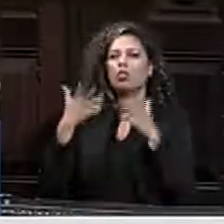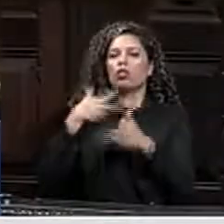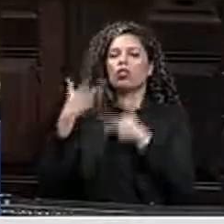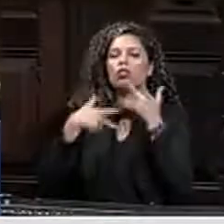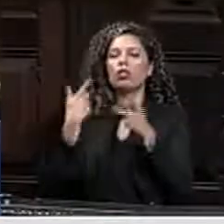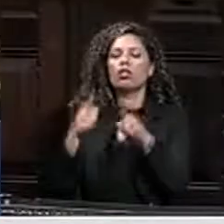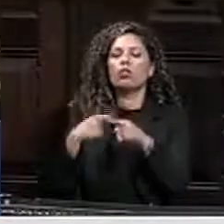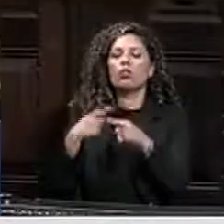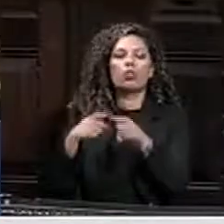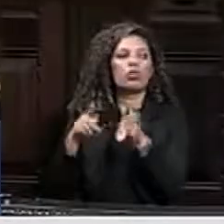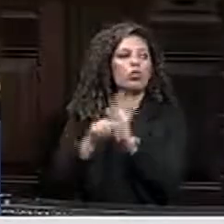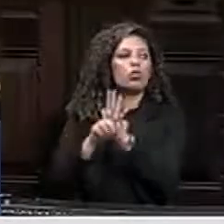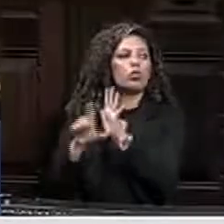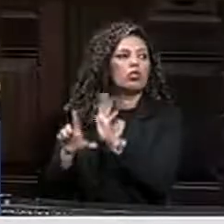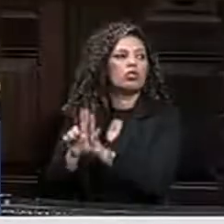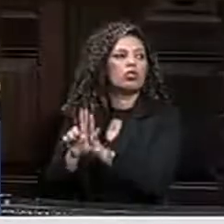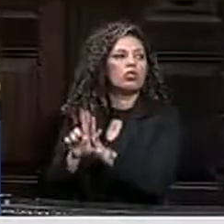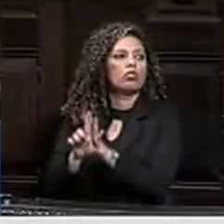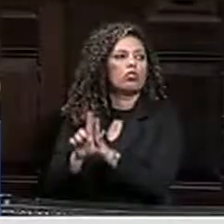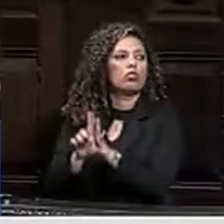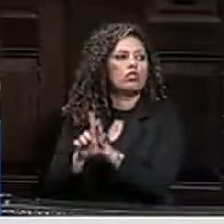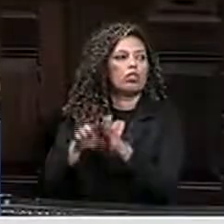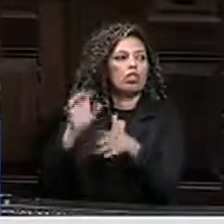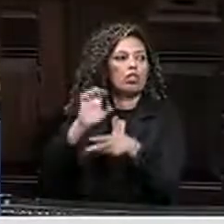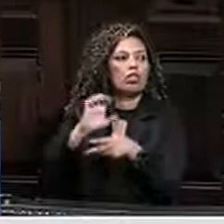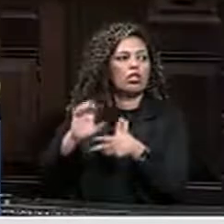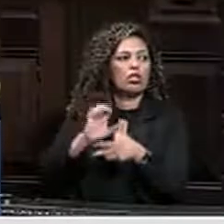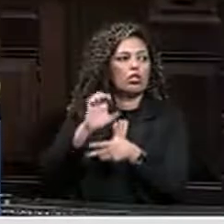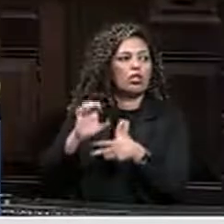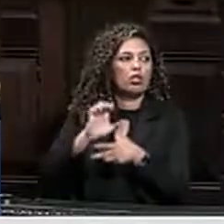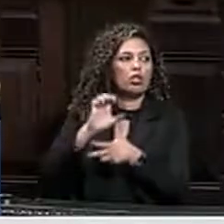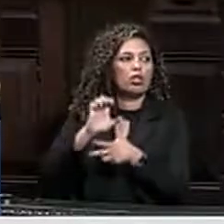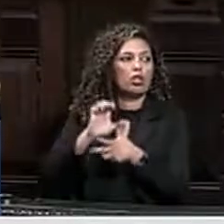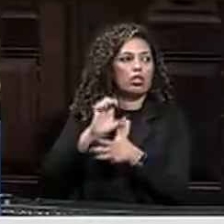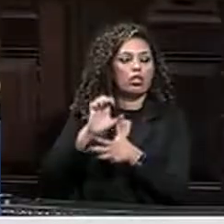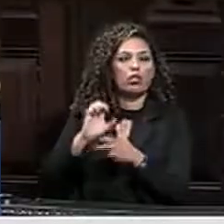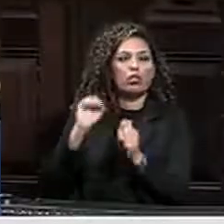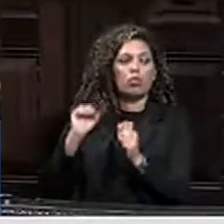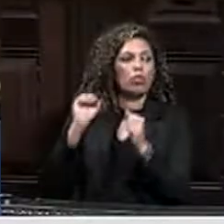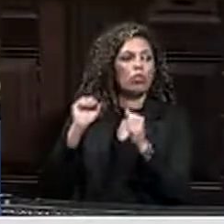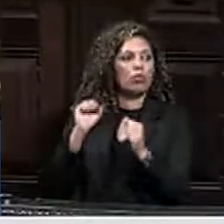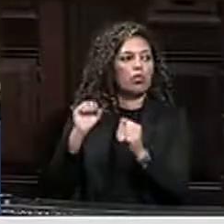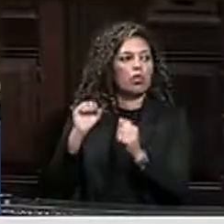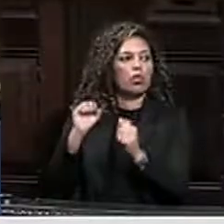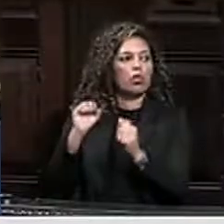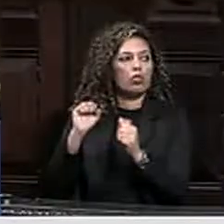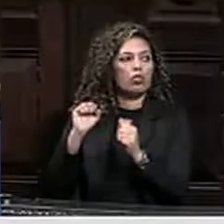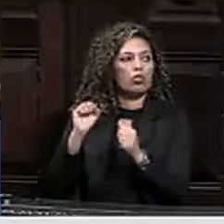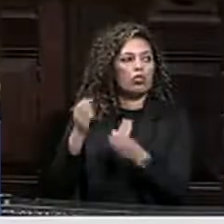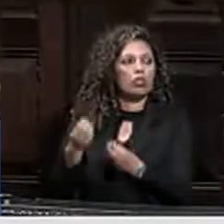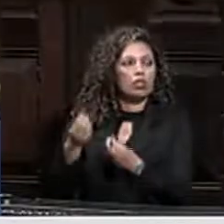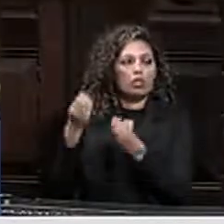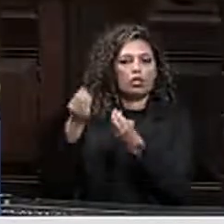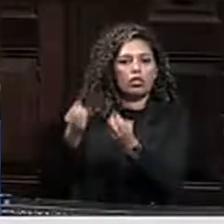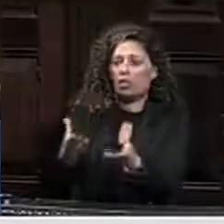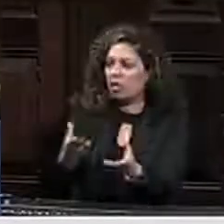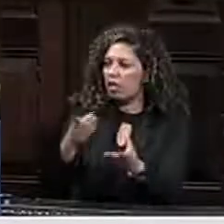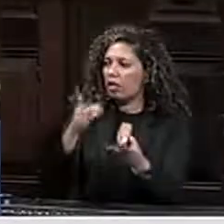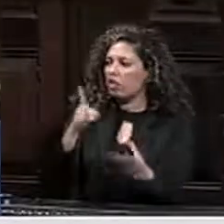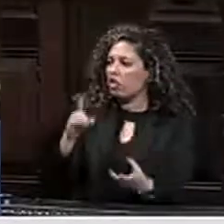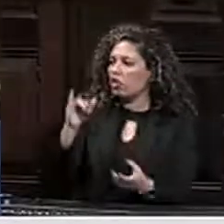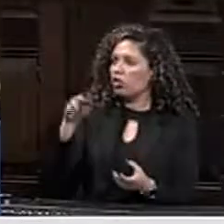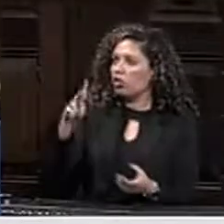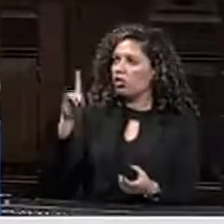projeto autoriza o Poder Executivo a realizar compensação de dívidas reconhecidas com